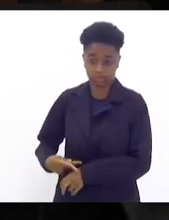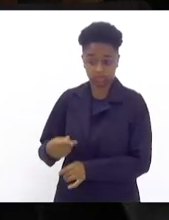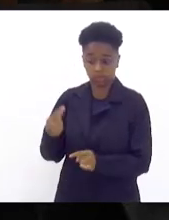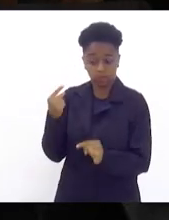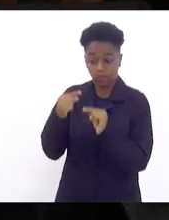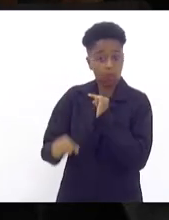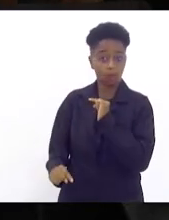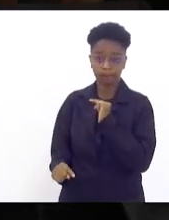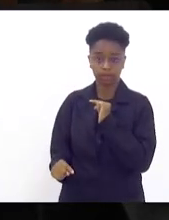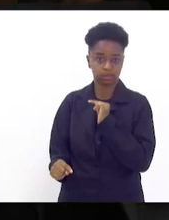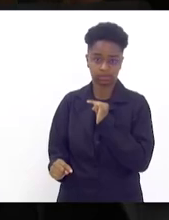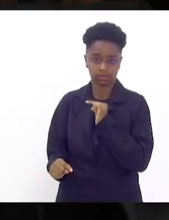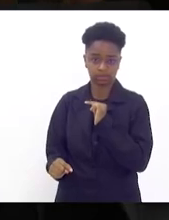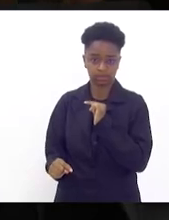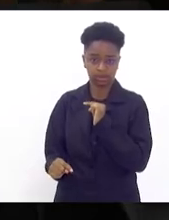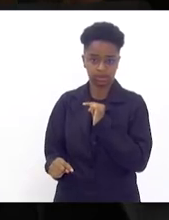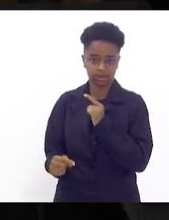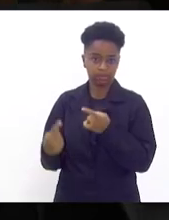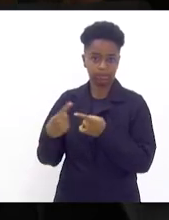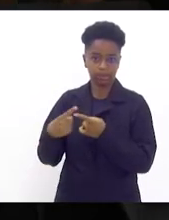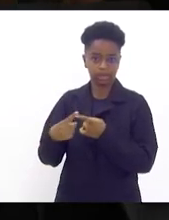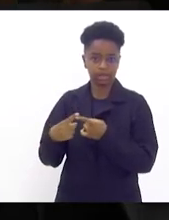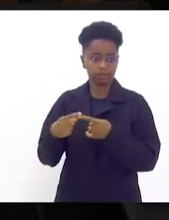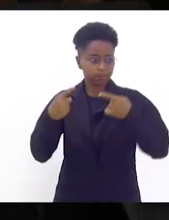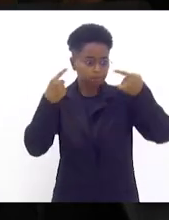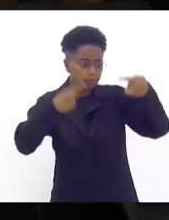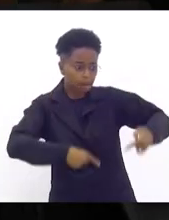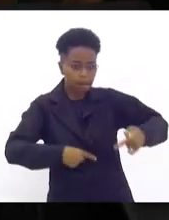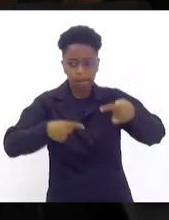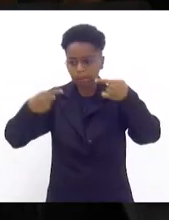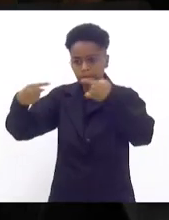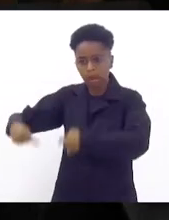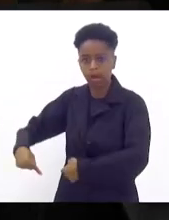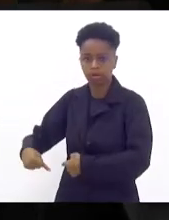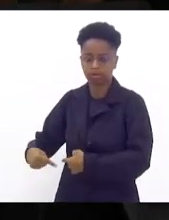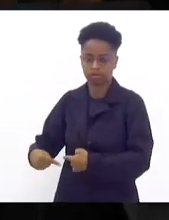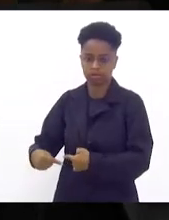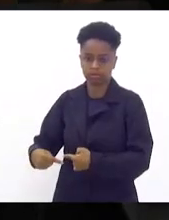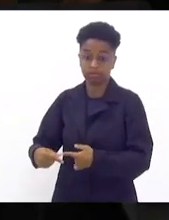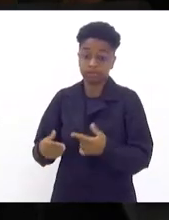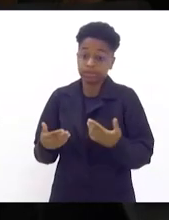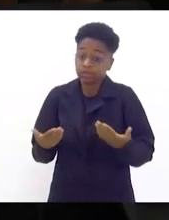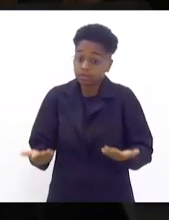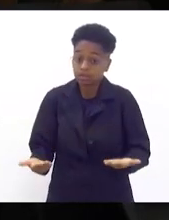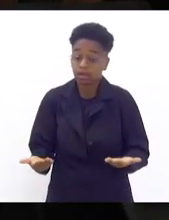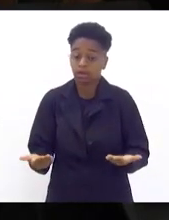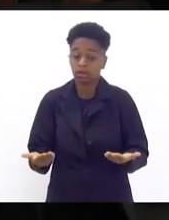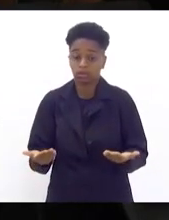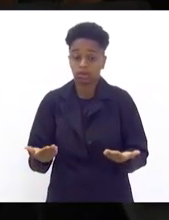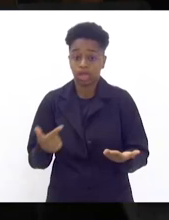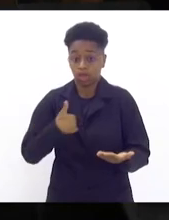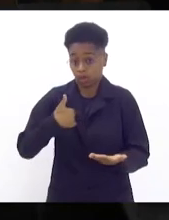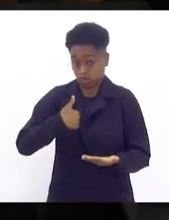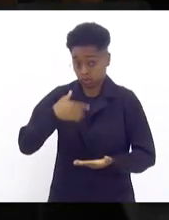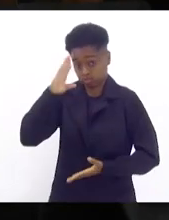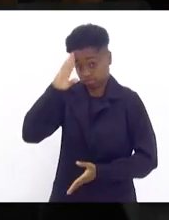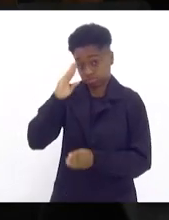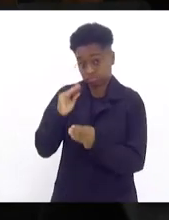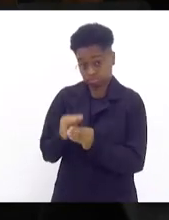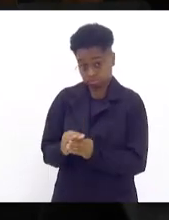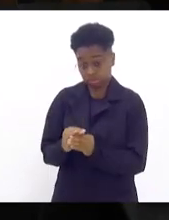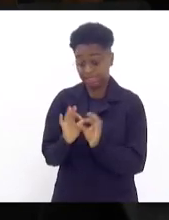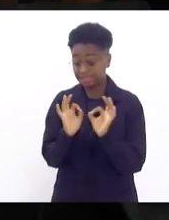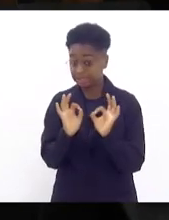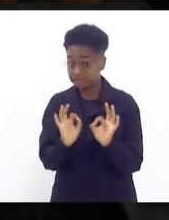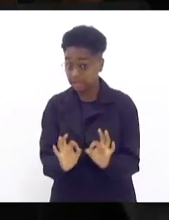São posições opostas. Então, no meu entendimento,